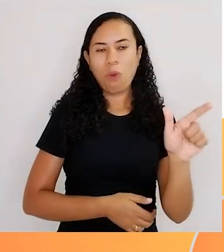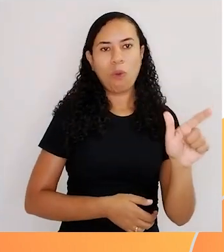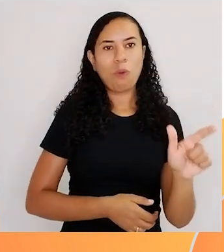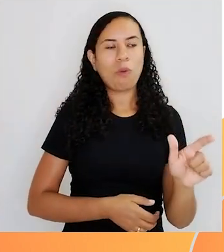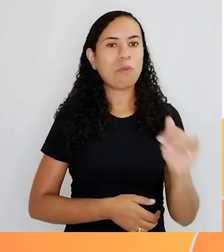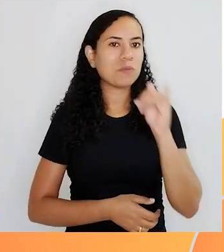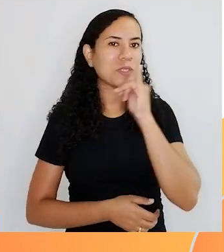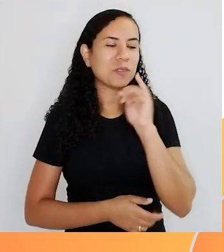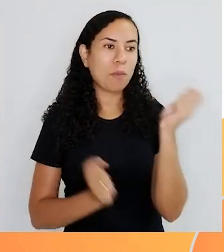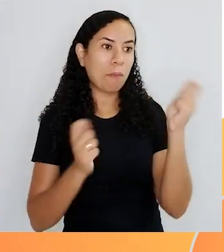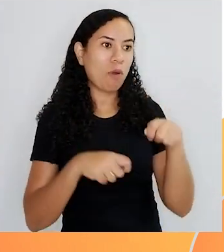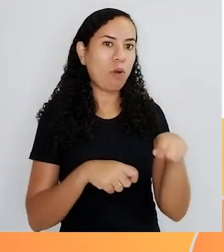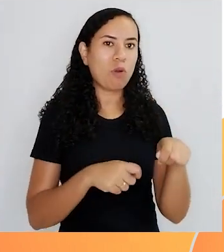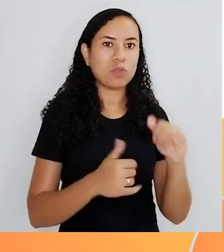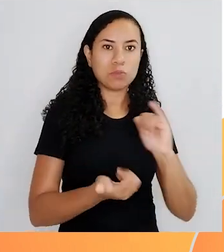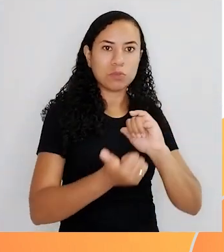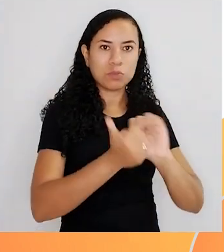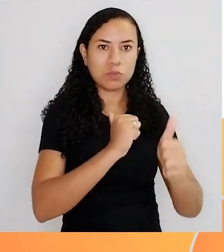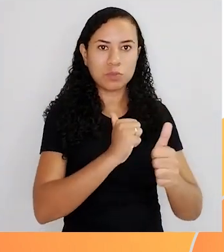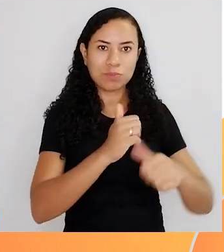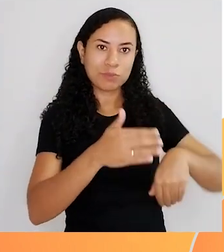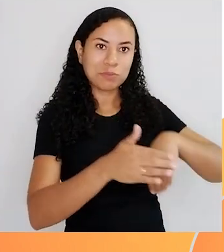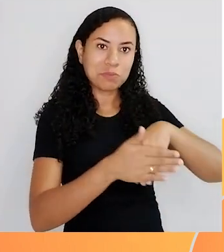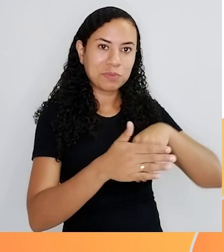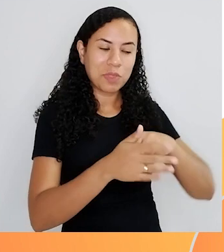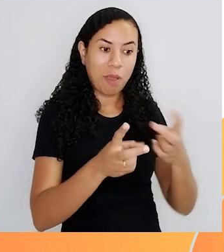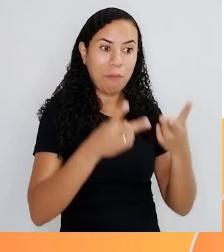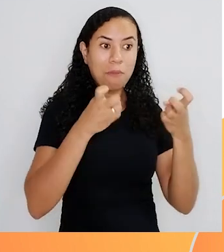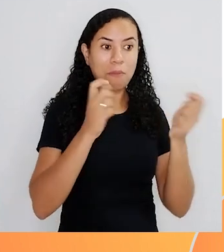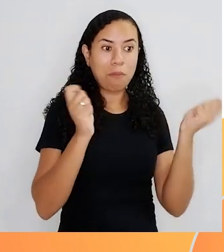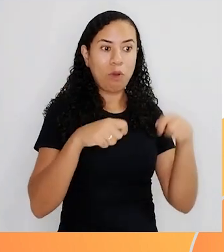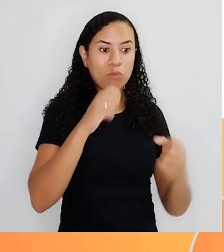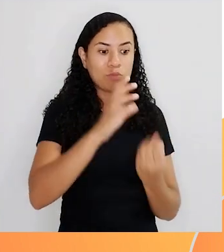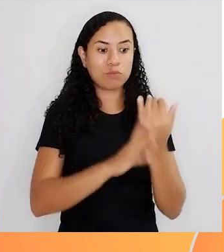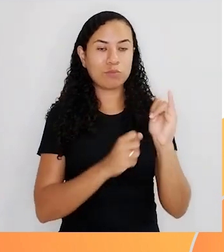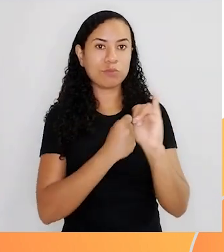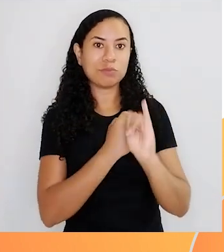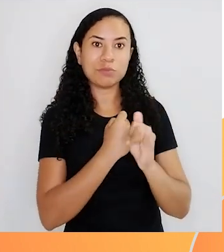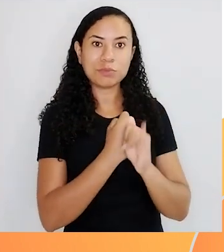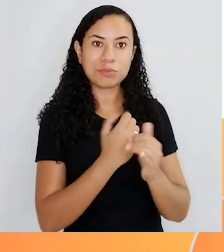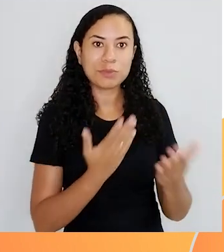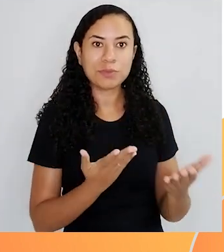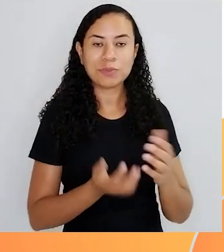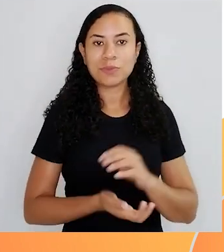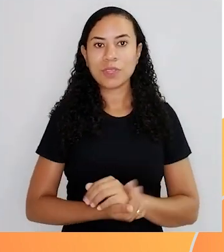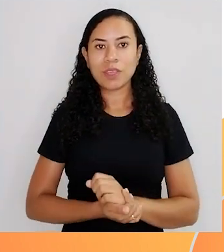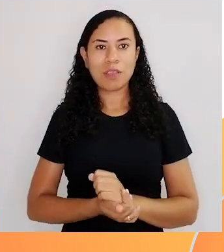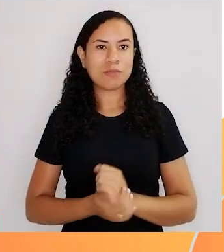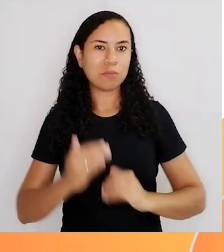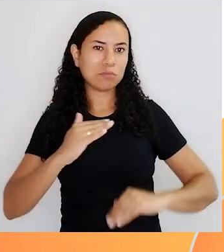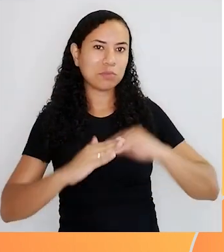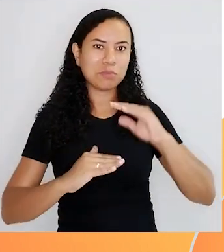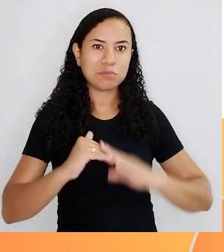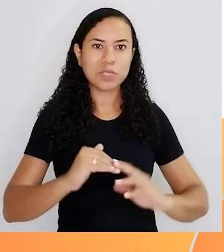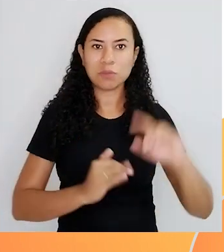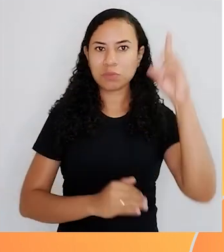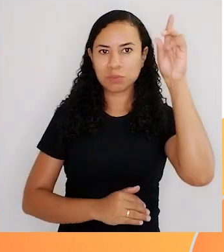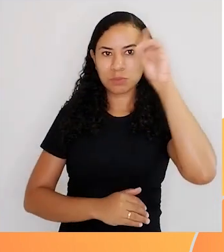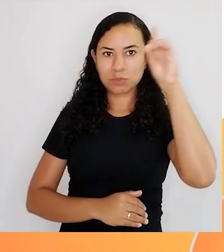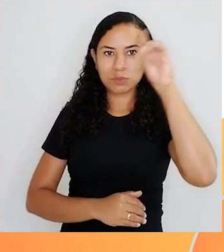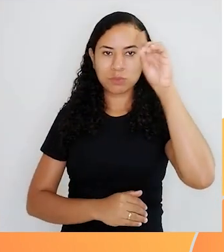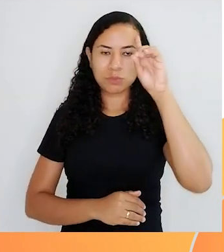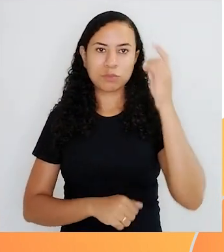crônica num jogo de futebol, em situações bem práticas, em situações do nosso cotidiano. As